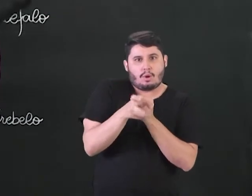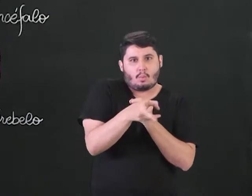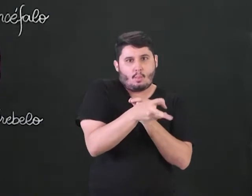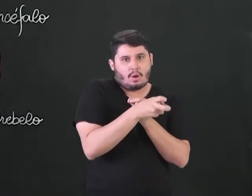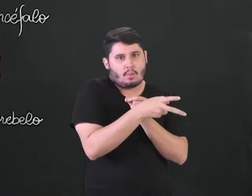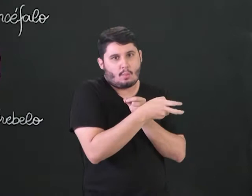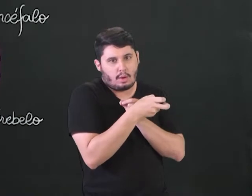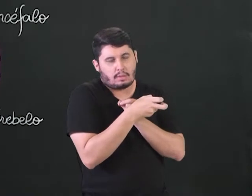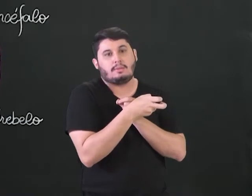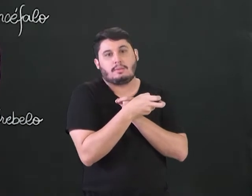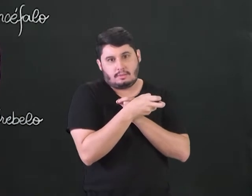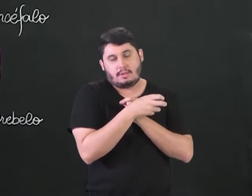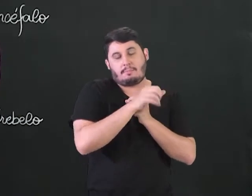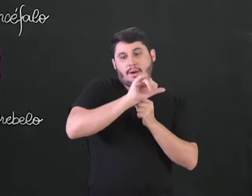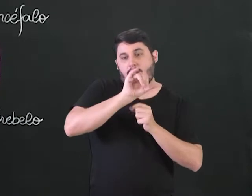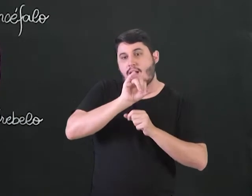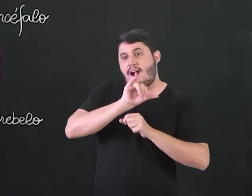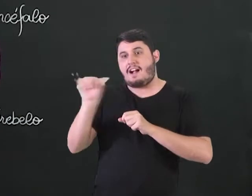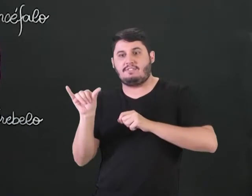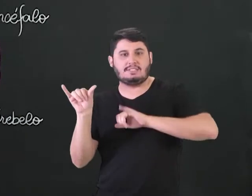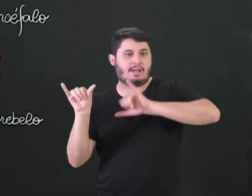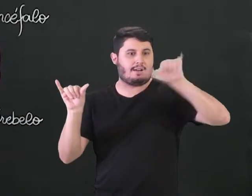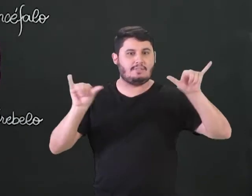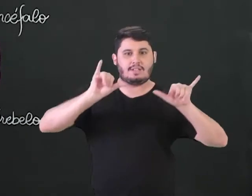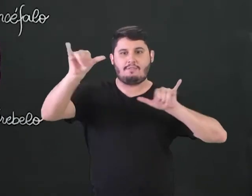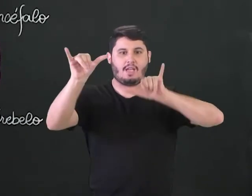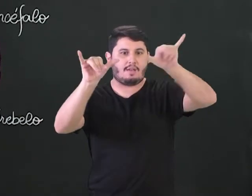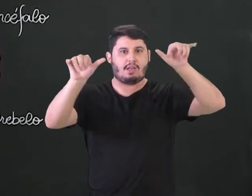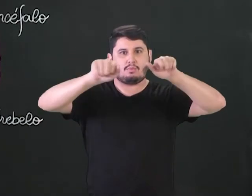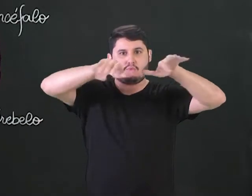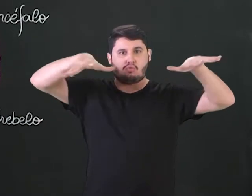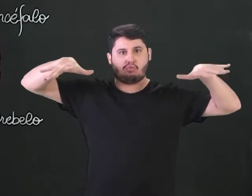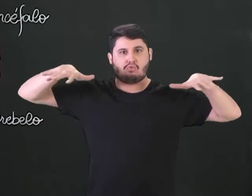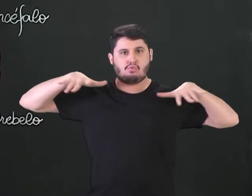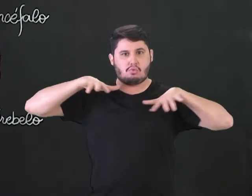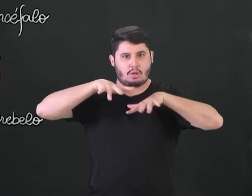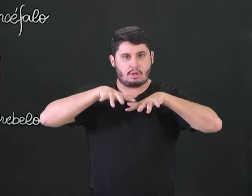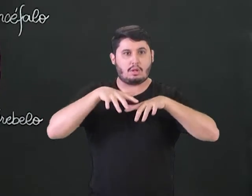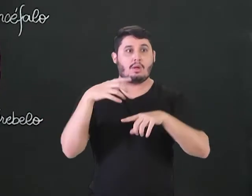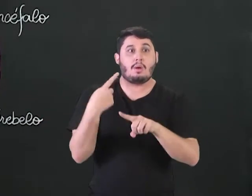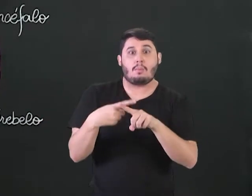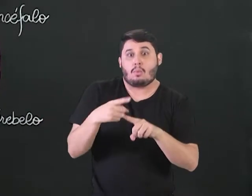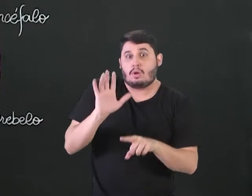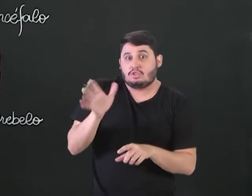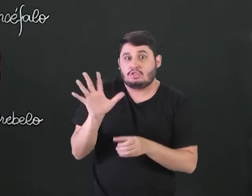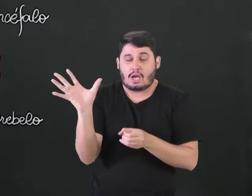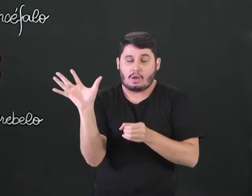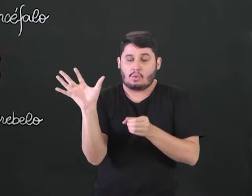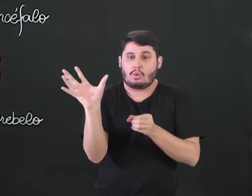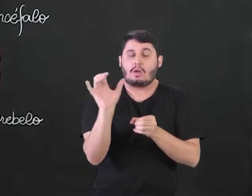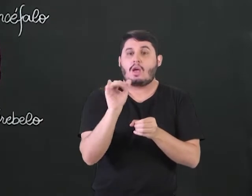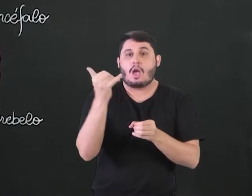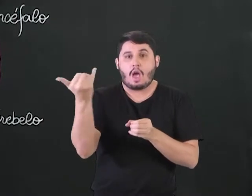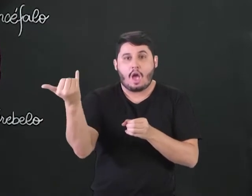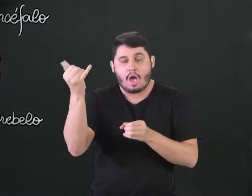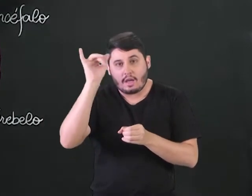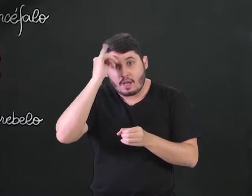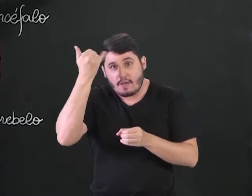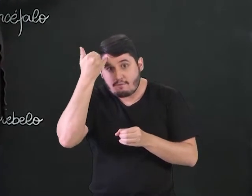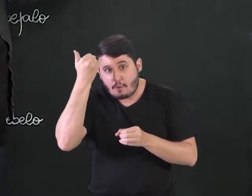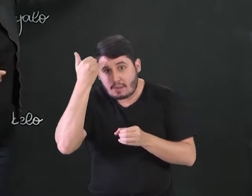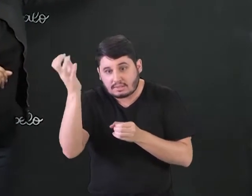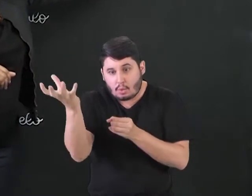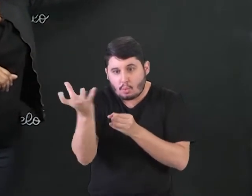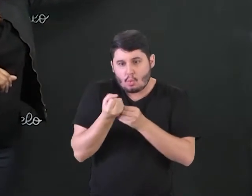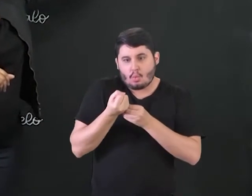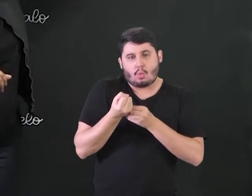outro. Já que eu captei, os dendritos captaram ali a informação química de um neurônio, ela vai passar por